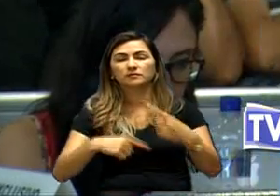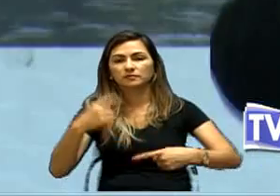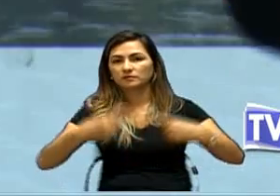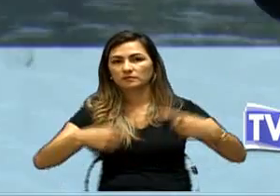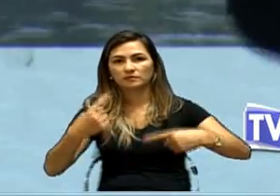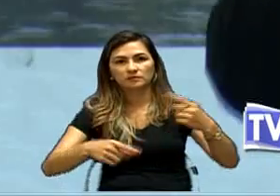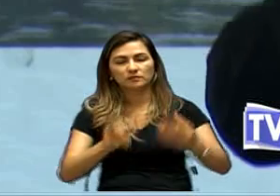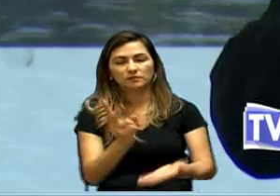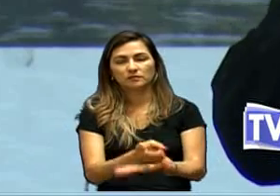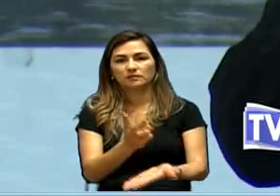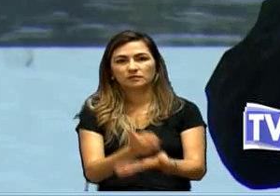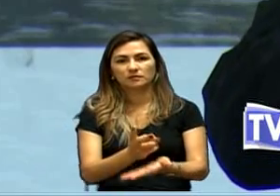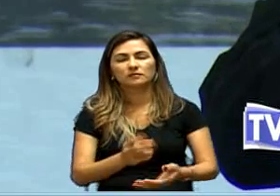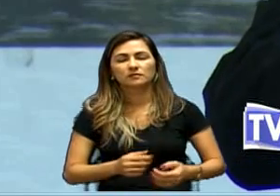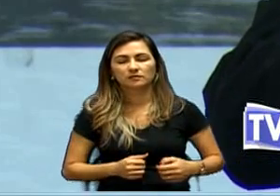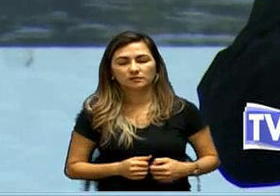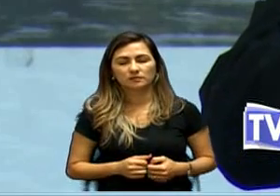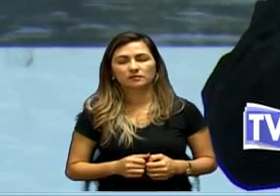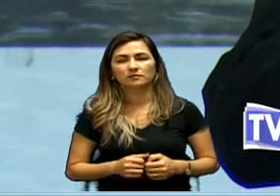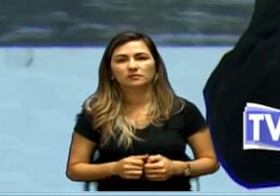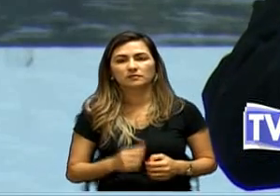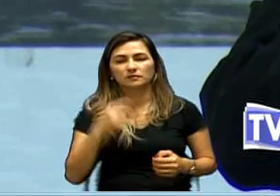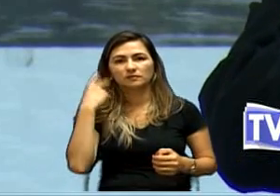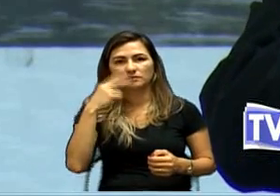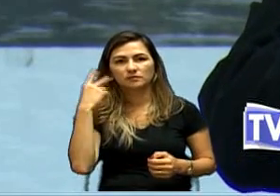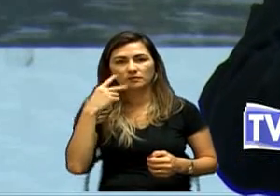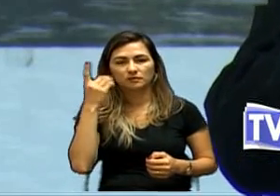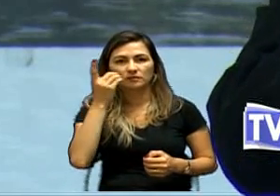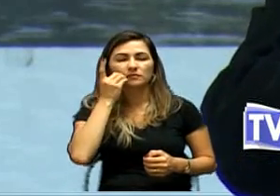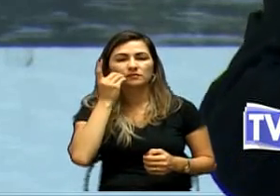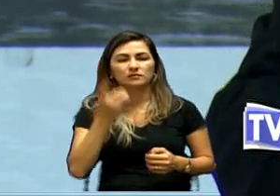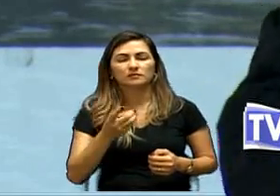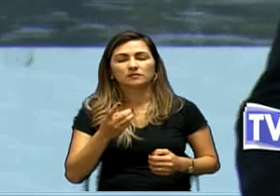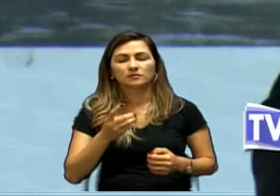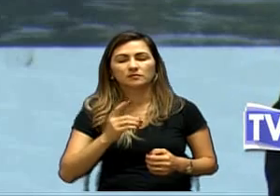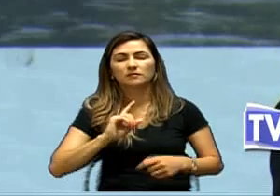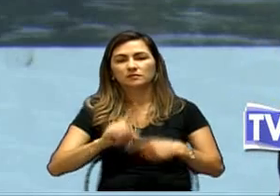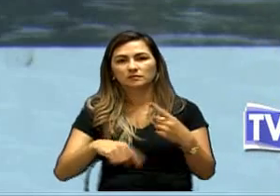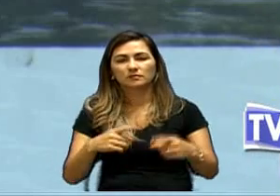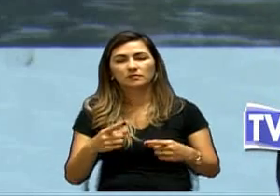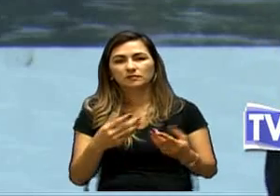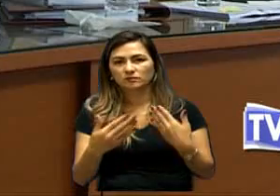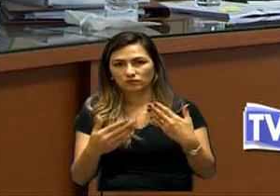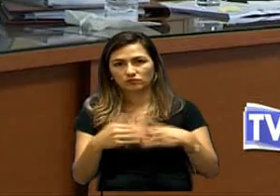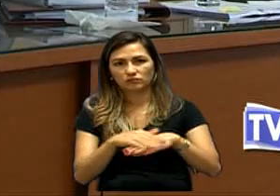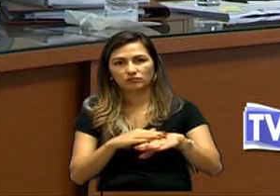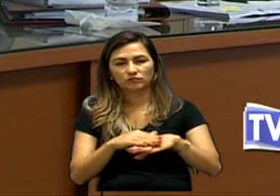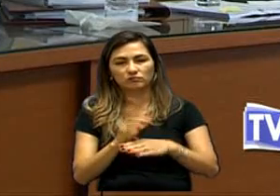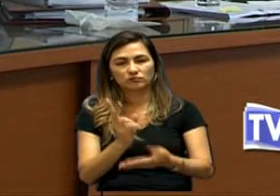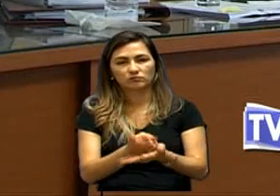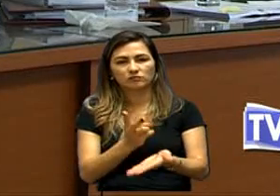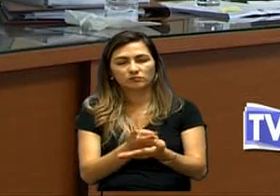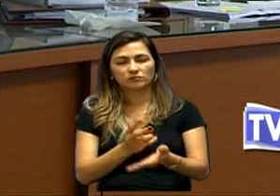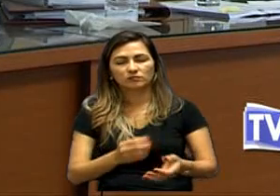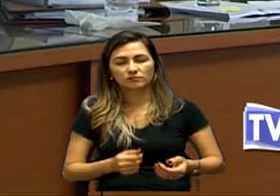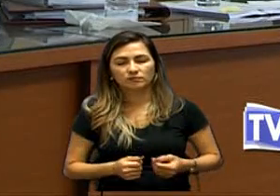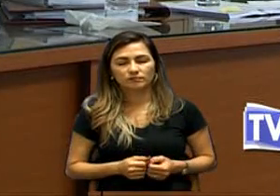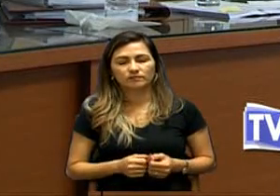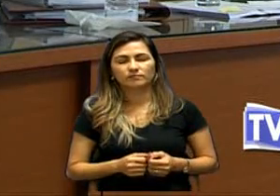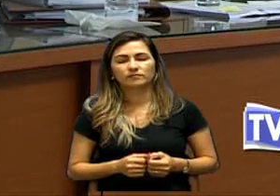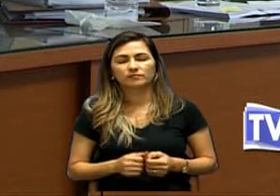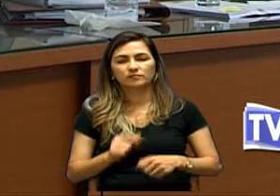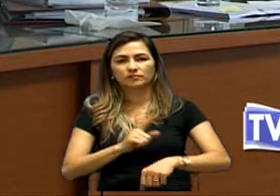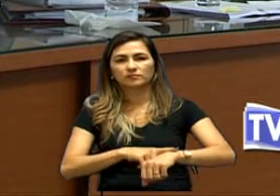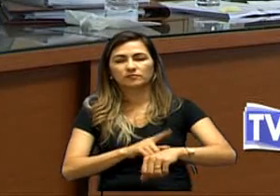Obrigado, vereador. Fica escrito o vereador Dini, quem mais se interessar em discutir essa questão. Senhor presidente, eu reservo meu tempo. Tá certo. Eu